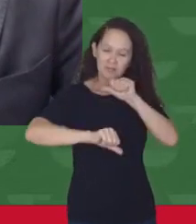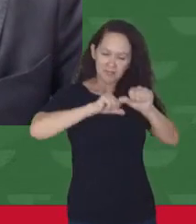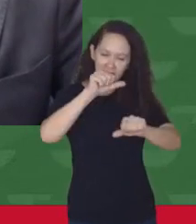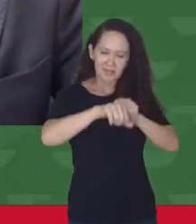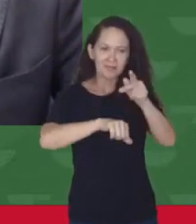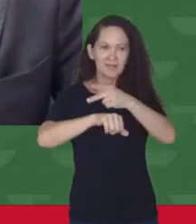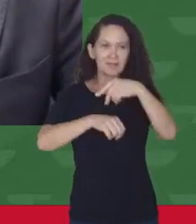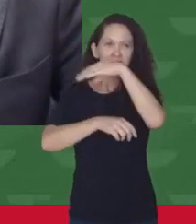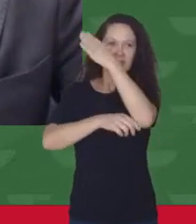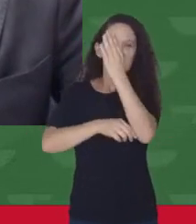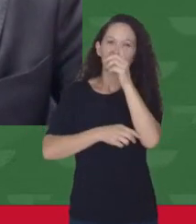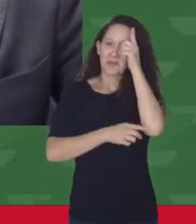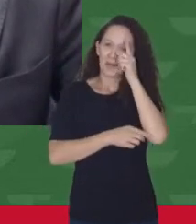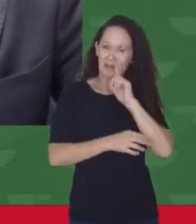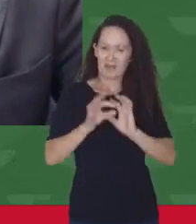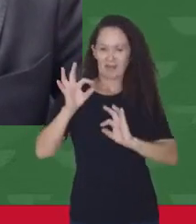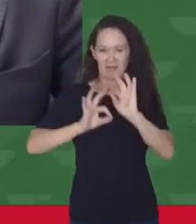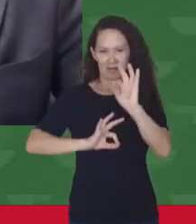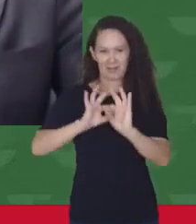Brasil faz.